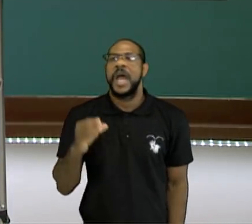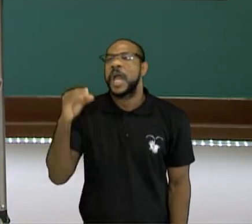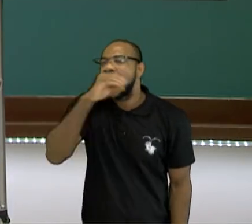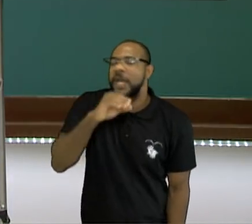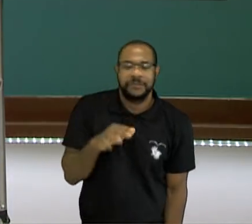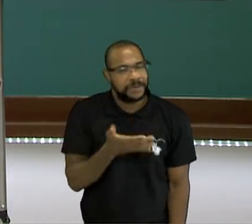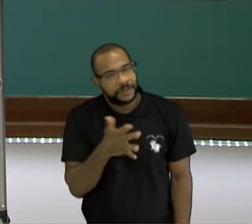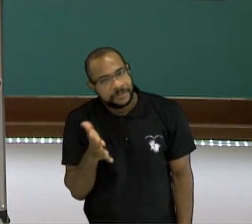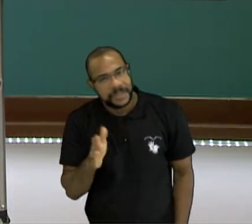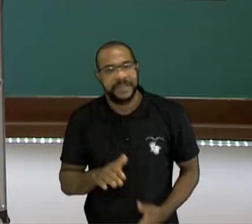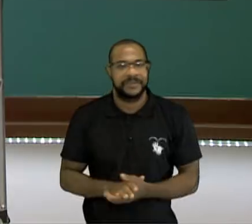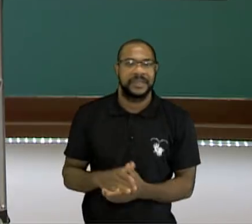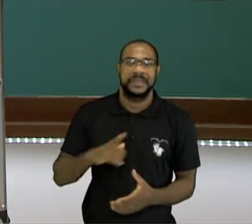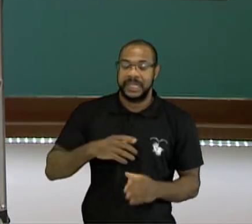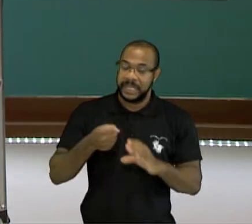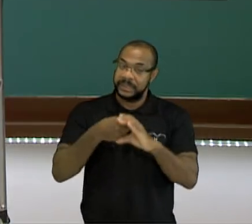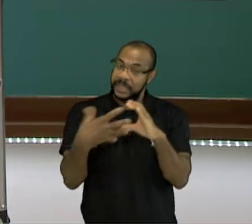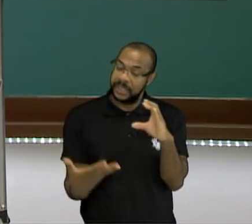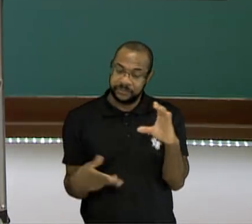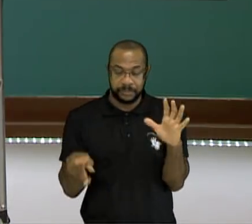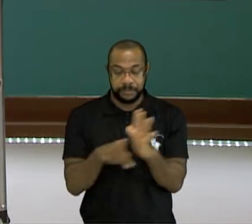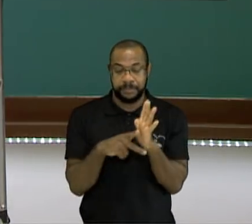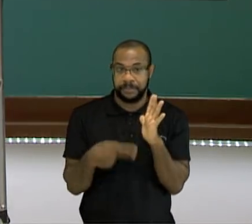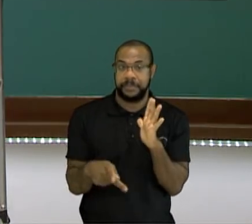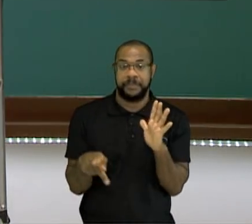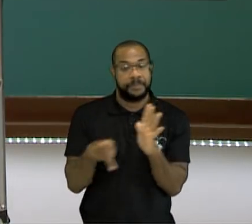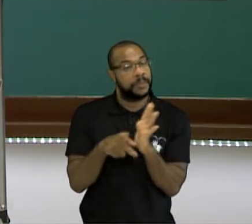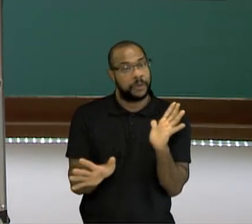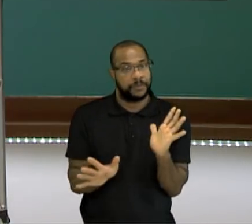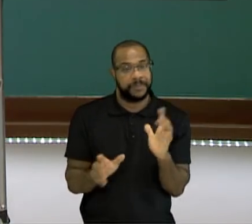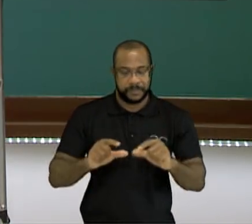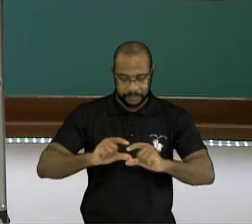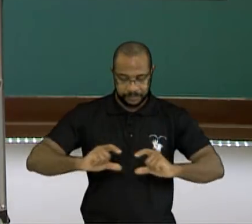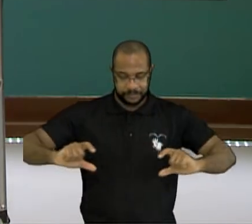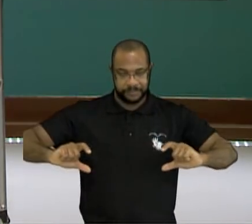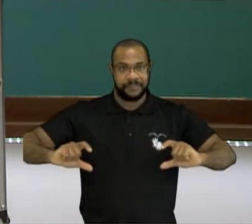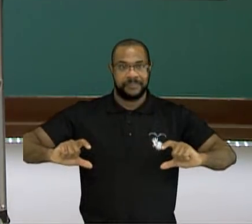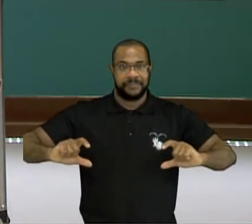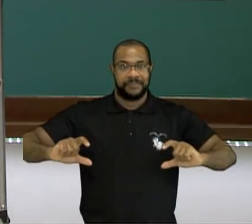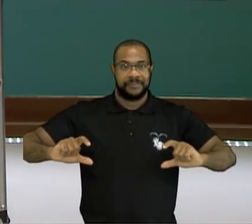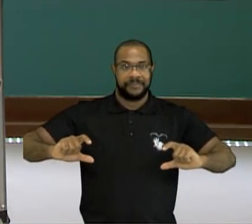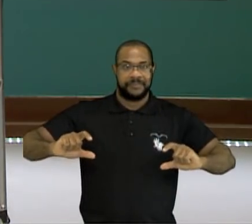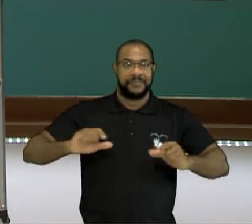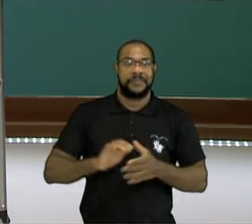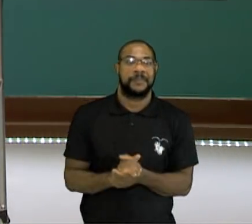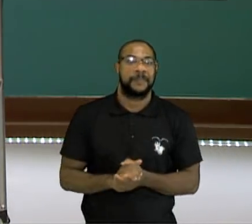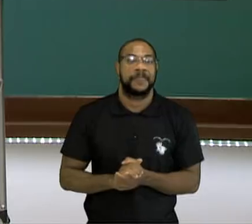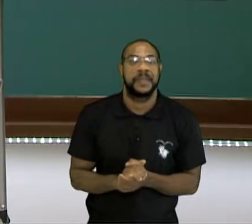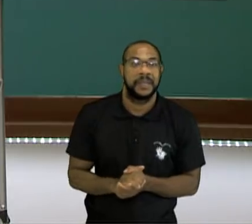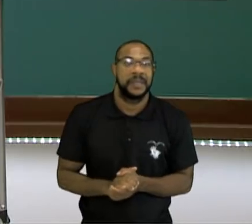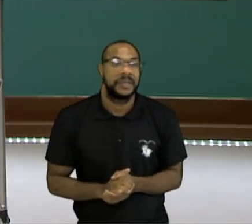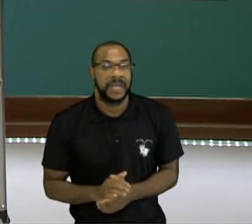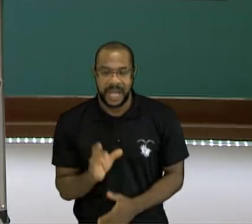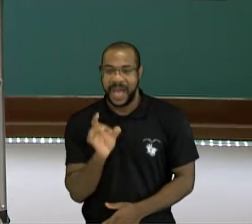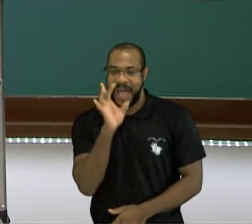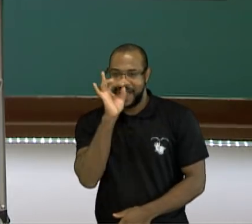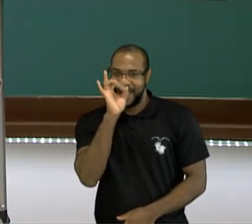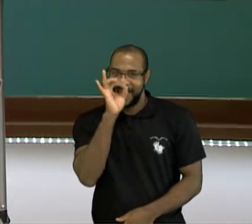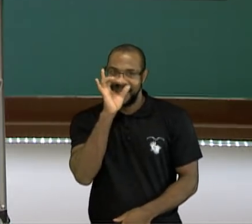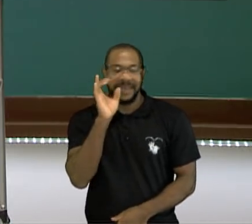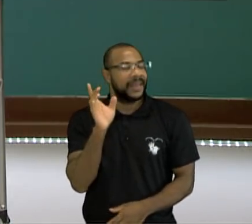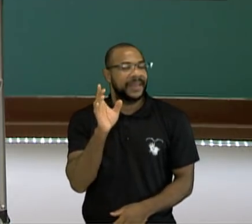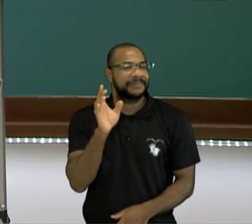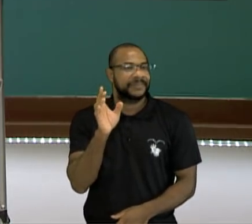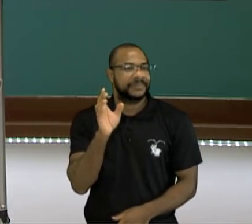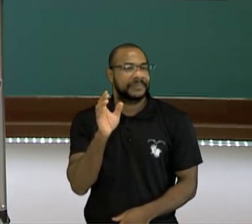localização. Então, são características que diferem esta porção aqui da mais aquecida. E as regiões polares,